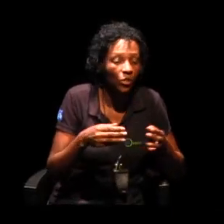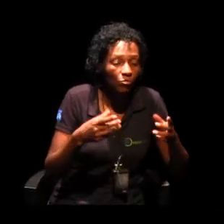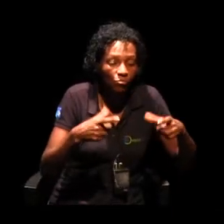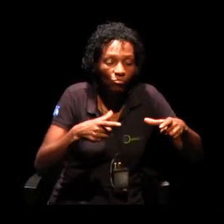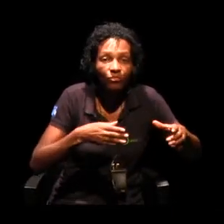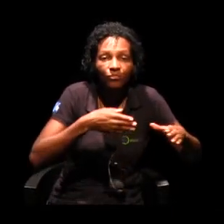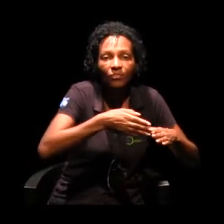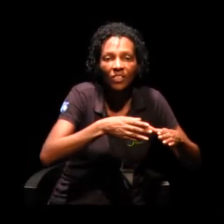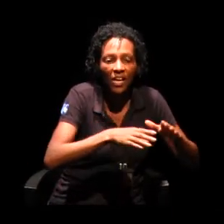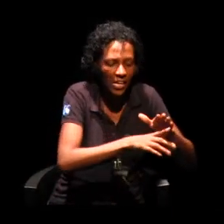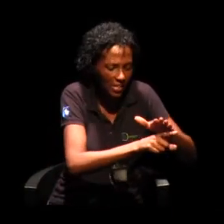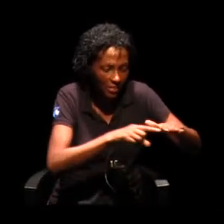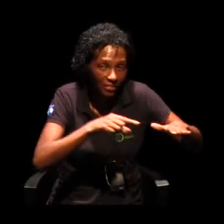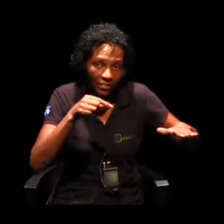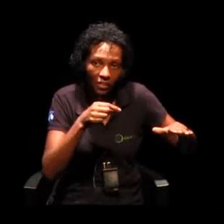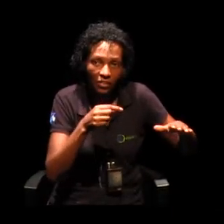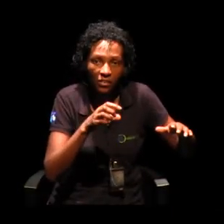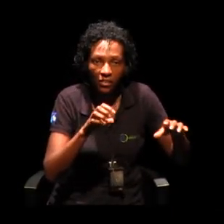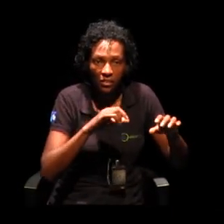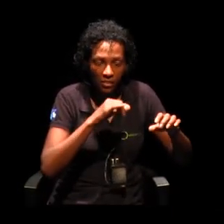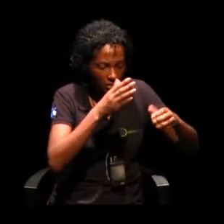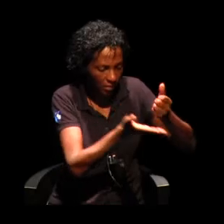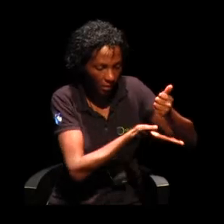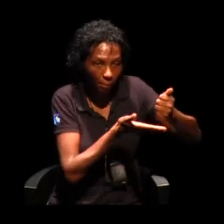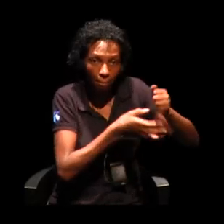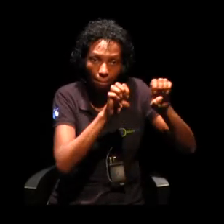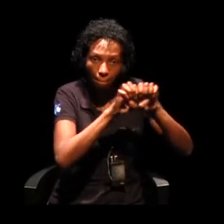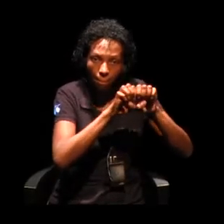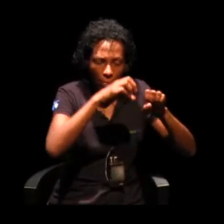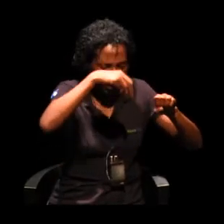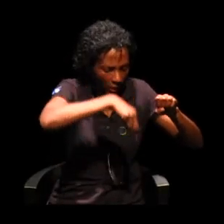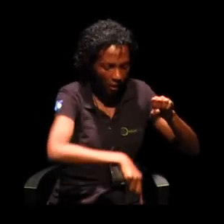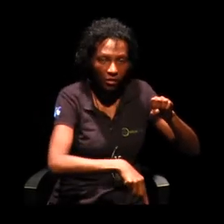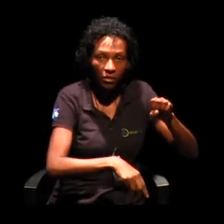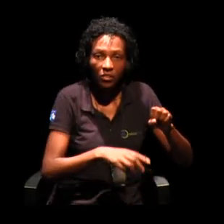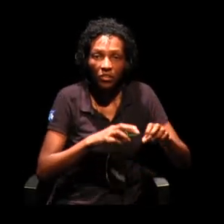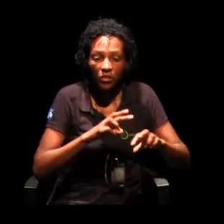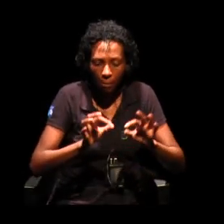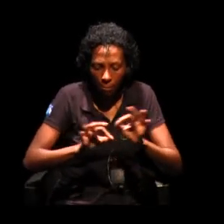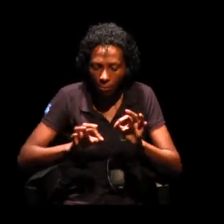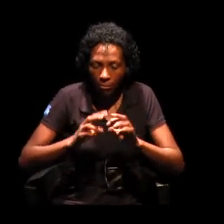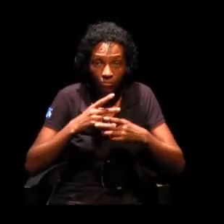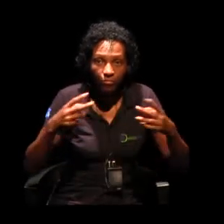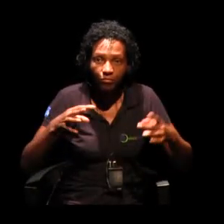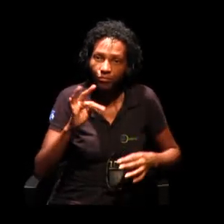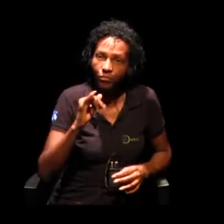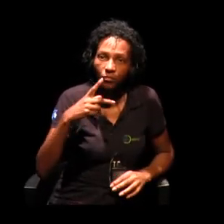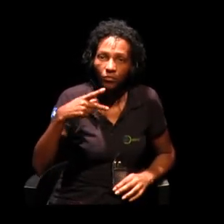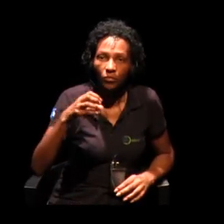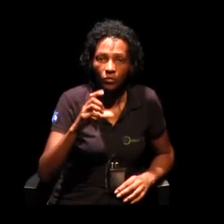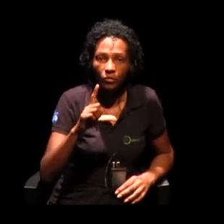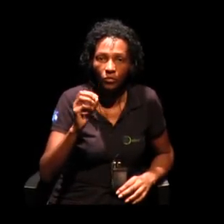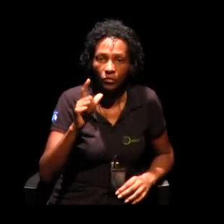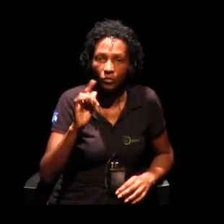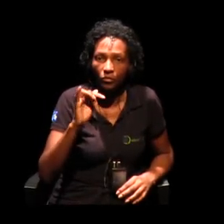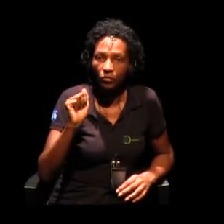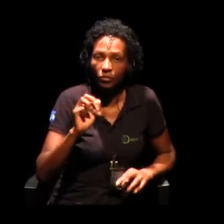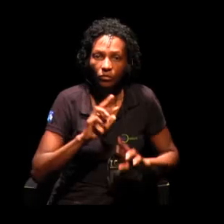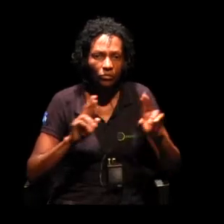que a água não tem de onde ir, ela sai da infraestrutura e cai embaixo. Então, nós desenvolvemos várias tipologias